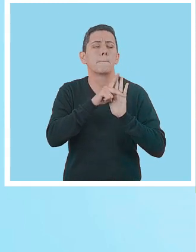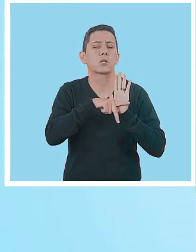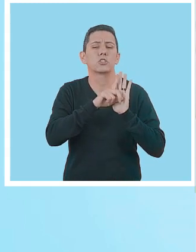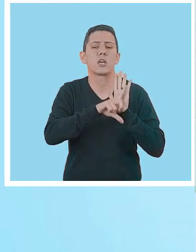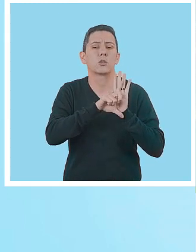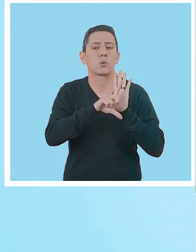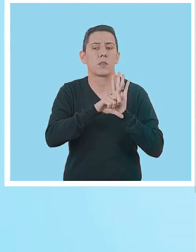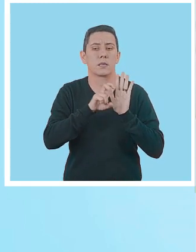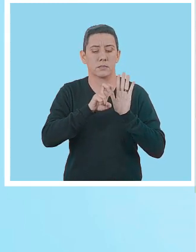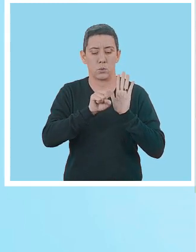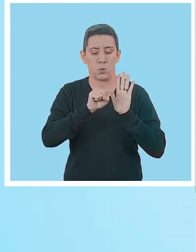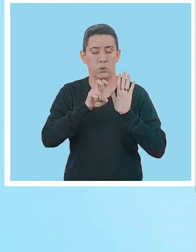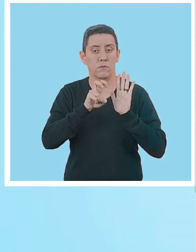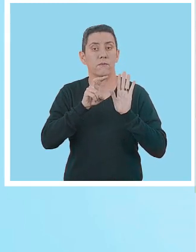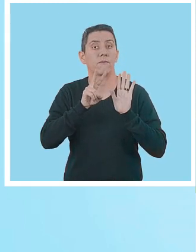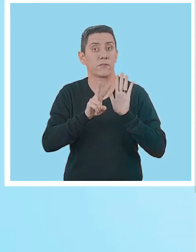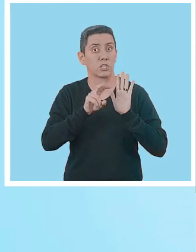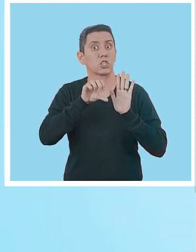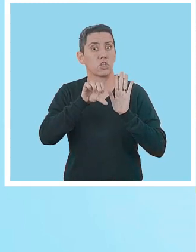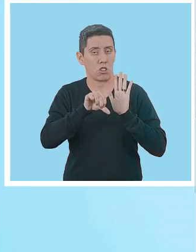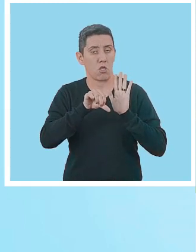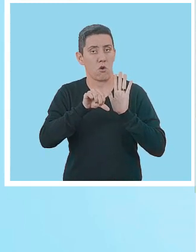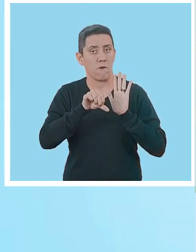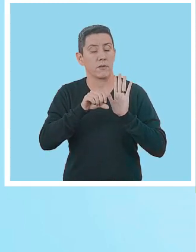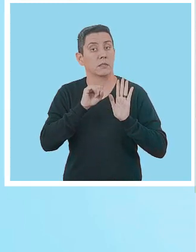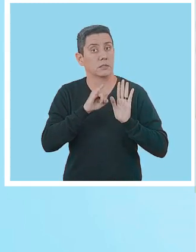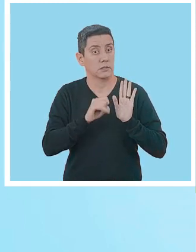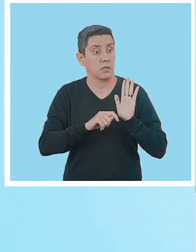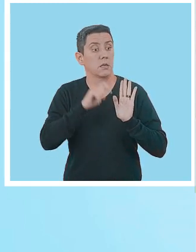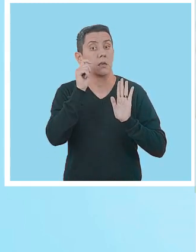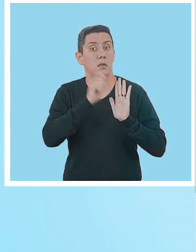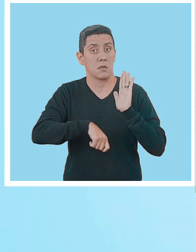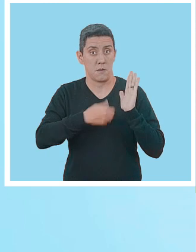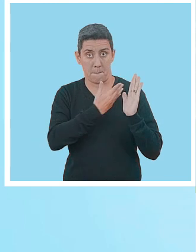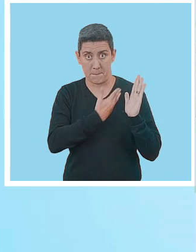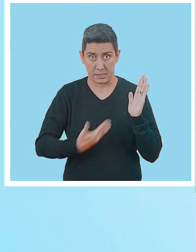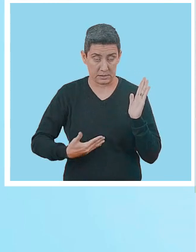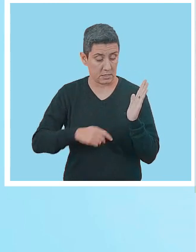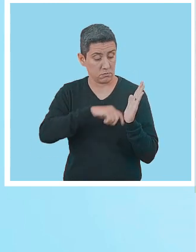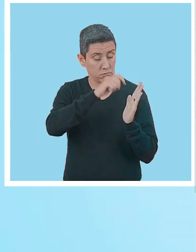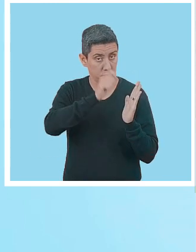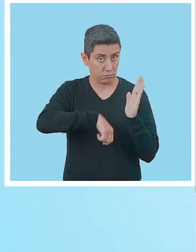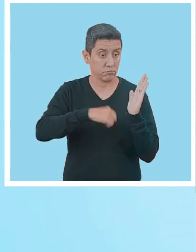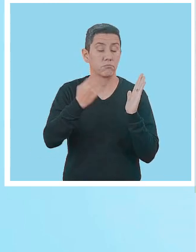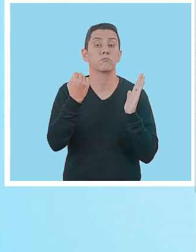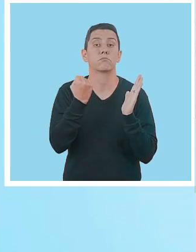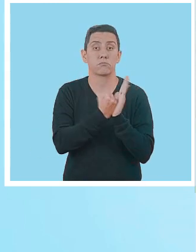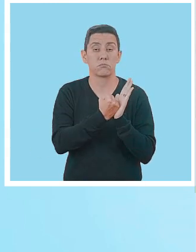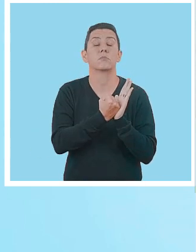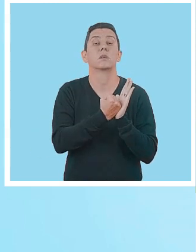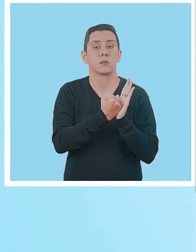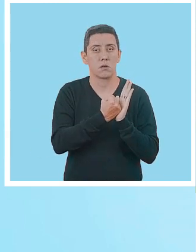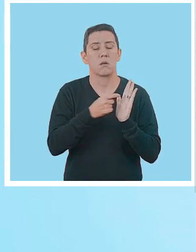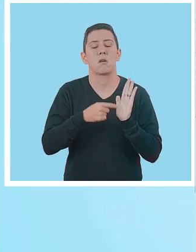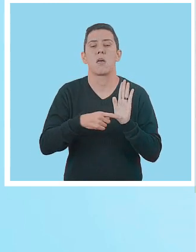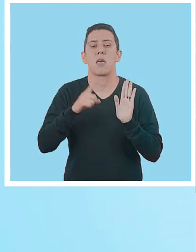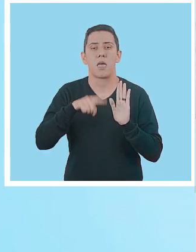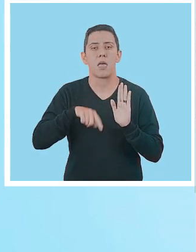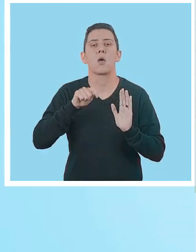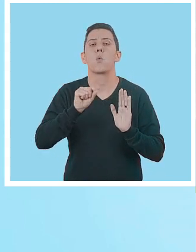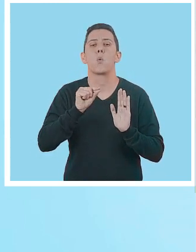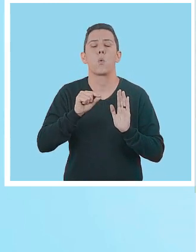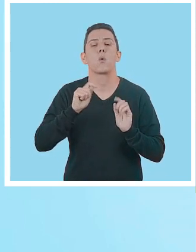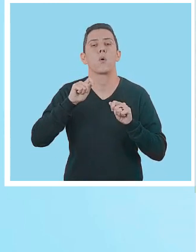a votação no senado então uma vez aprovado e sancionado pelo presidente da república esse projeto de lei se forma a lei